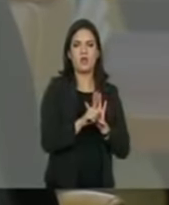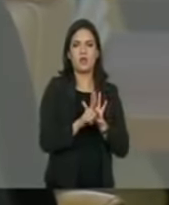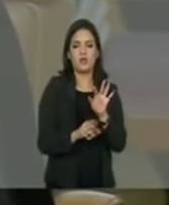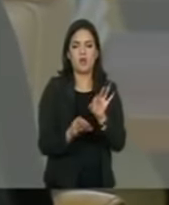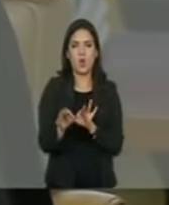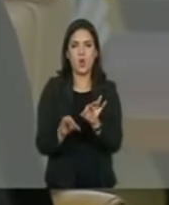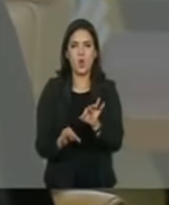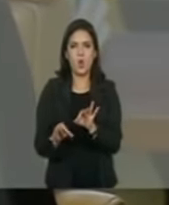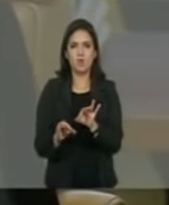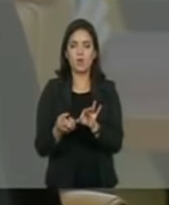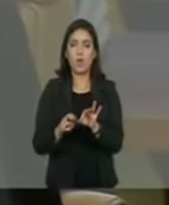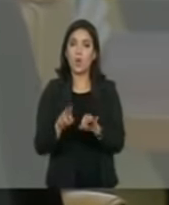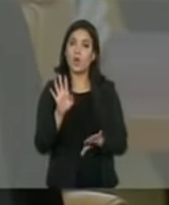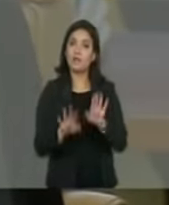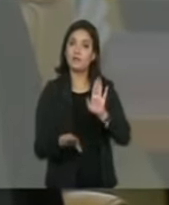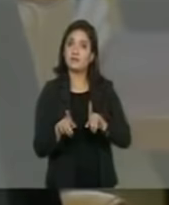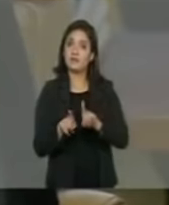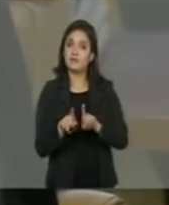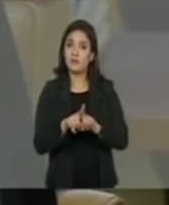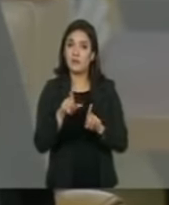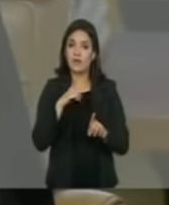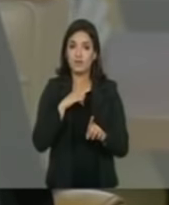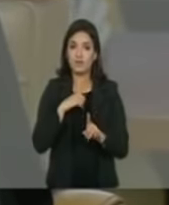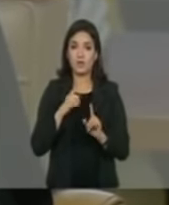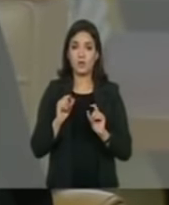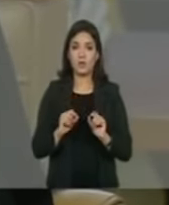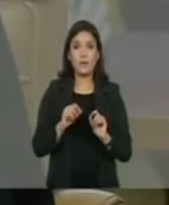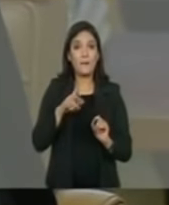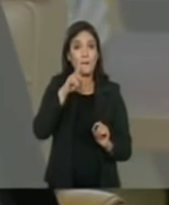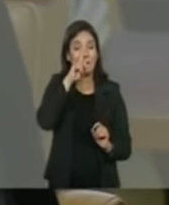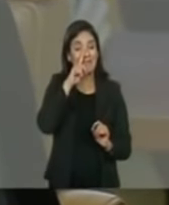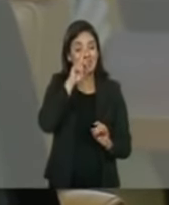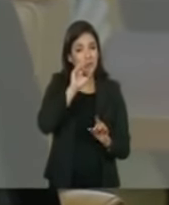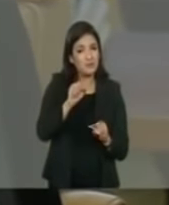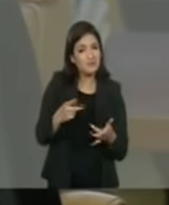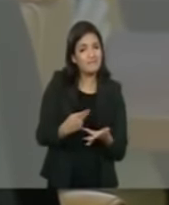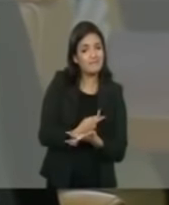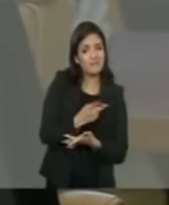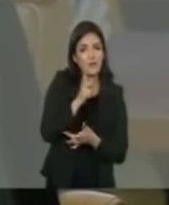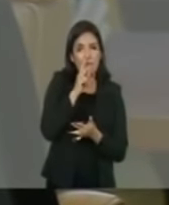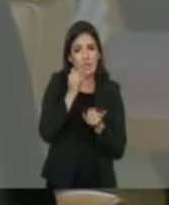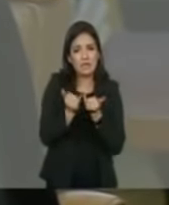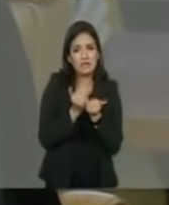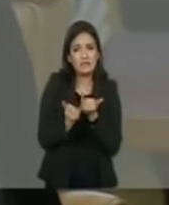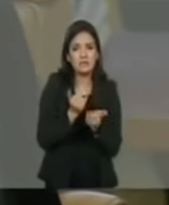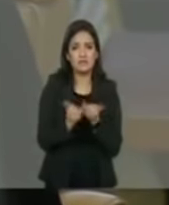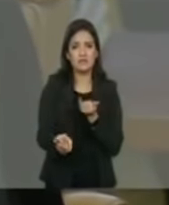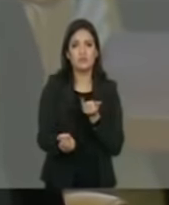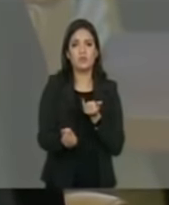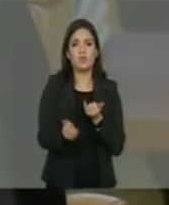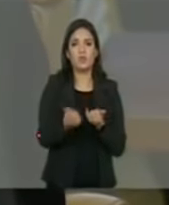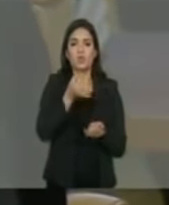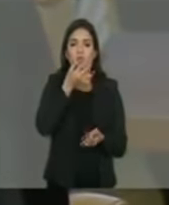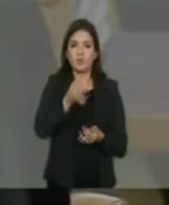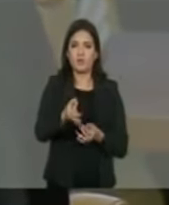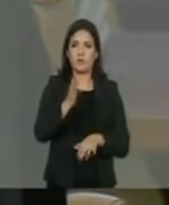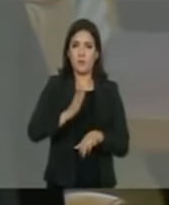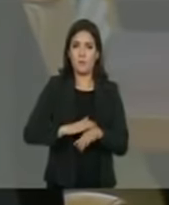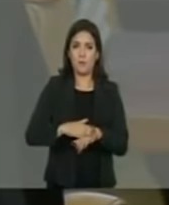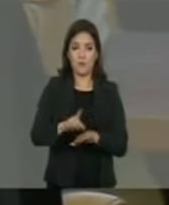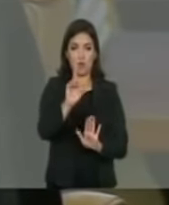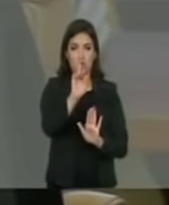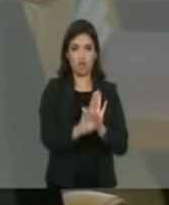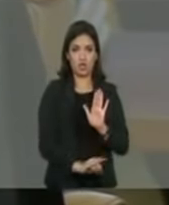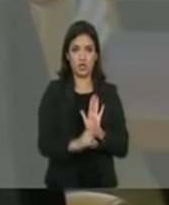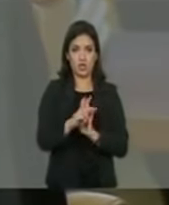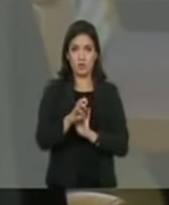que muitas vezes aproximam se perigosamente das concepções próprias do direito penal do